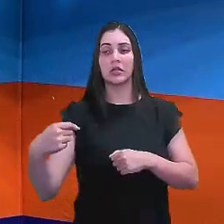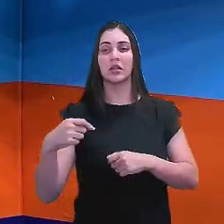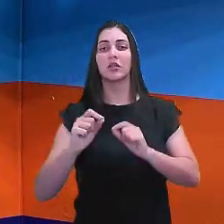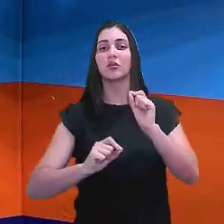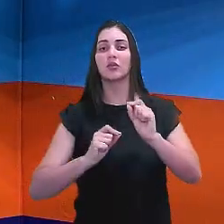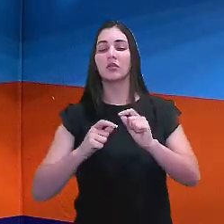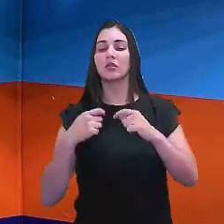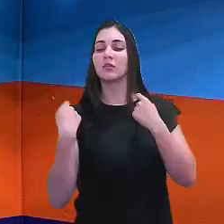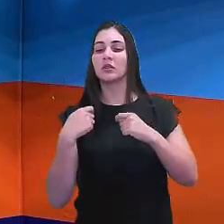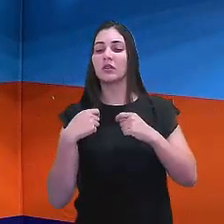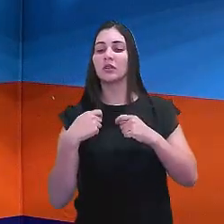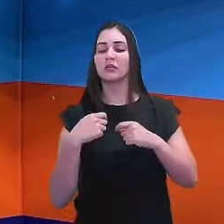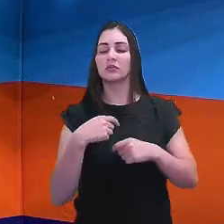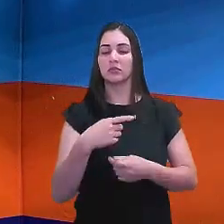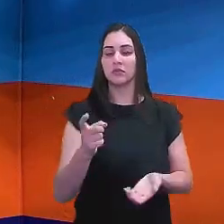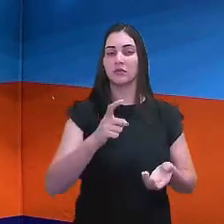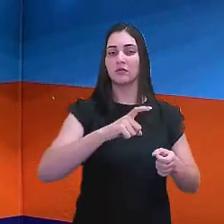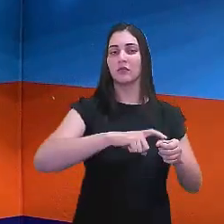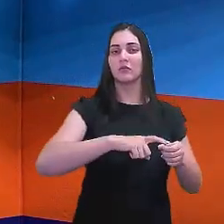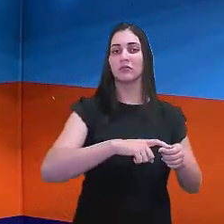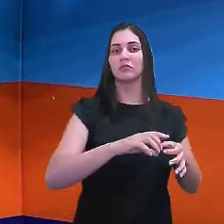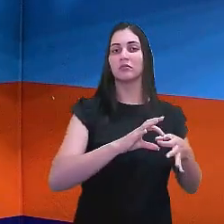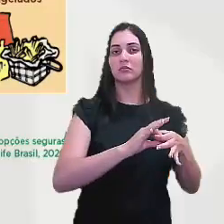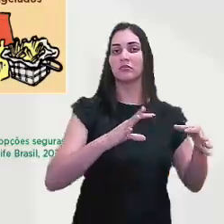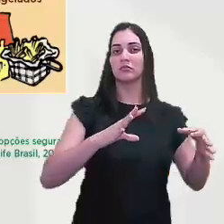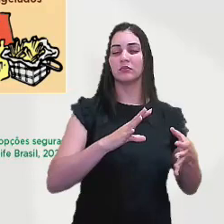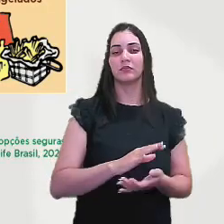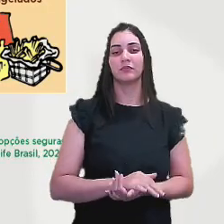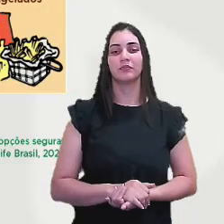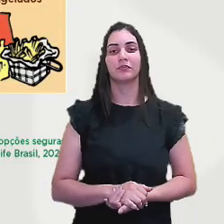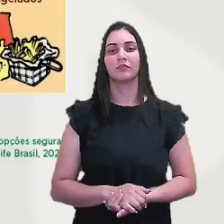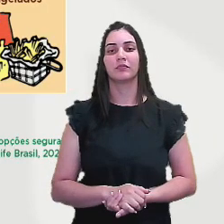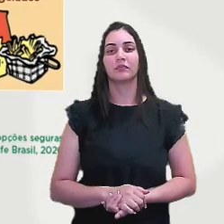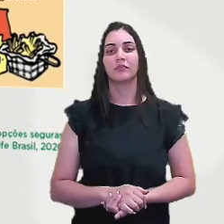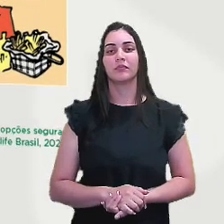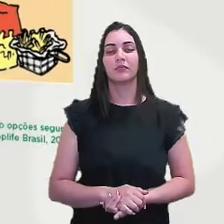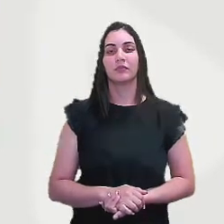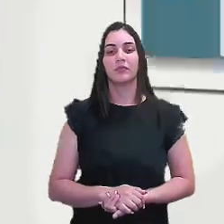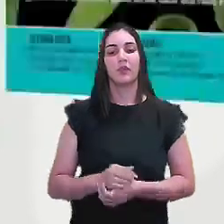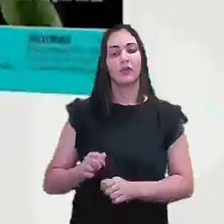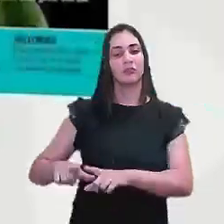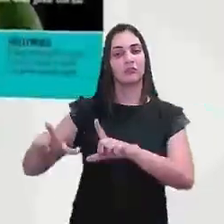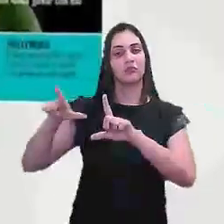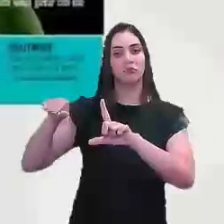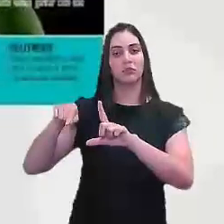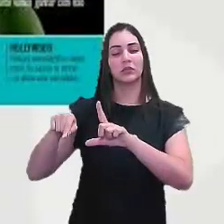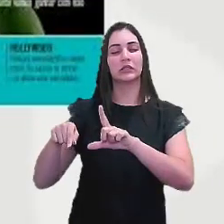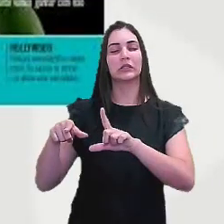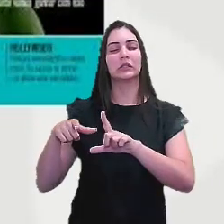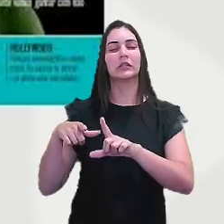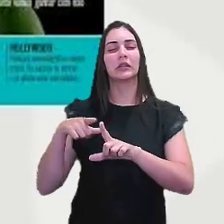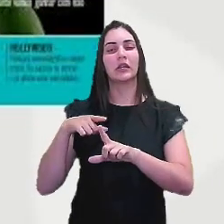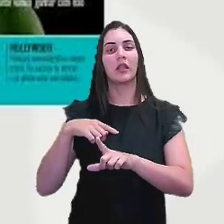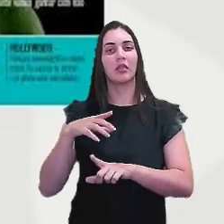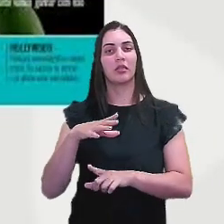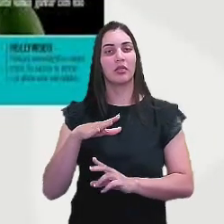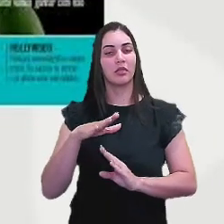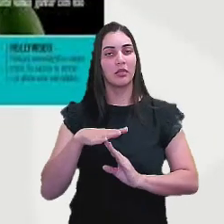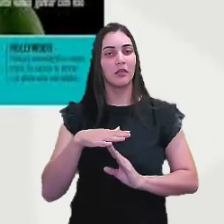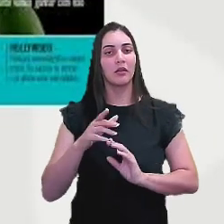necessidade para o reino da liberdade. E aí, já vou pedir para a produção ir para o nosso próximo slide, para a gente justamente ganhar tempo. E